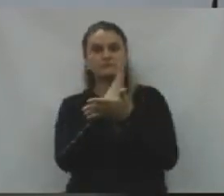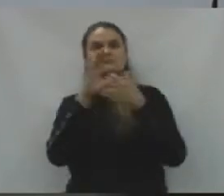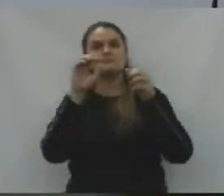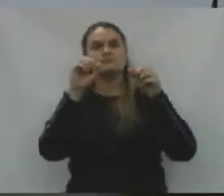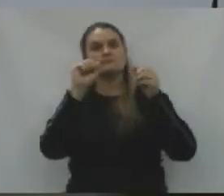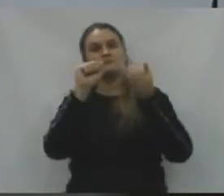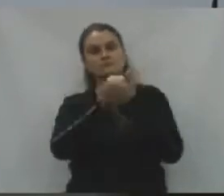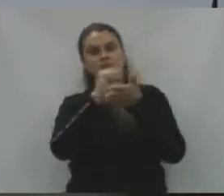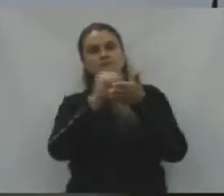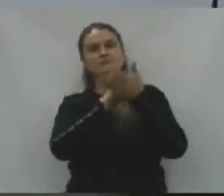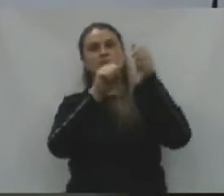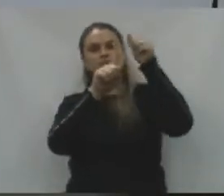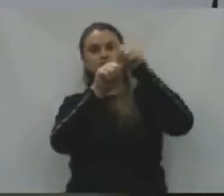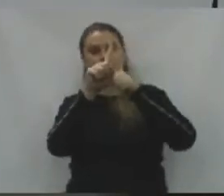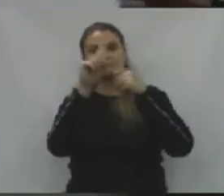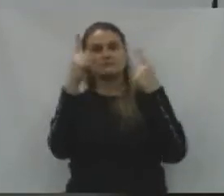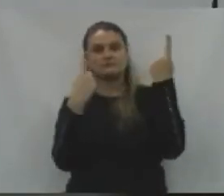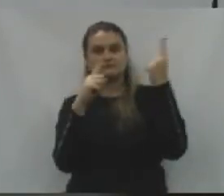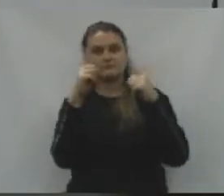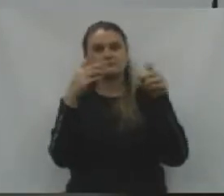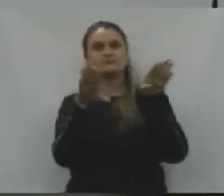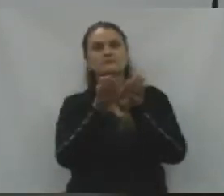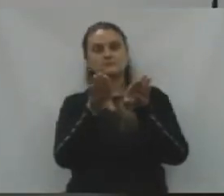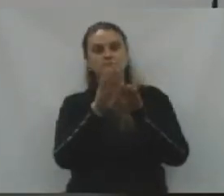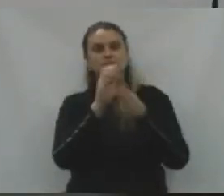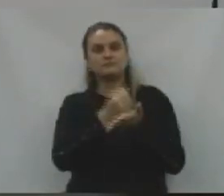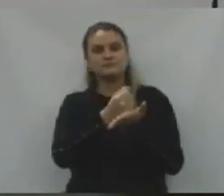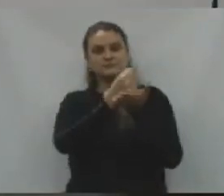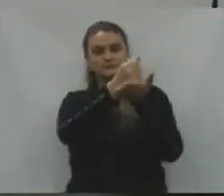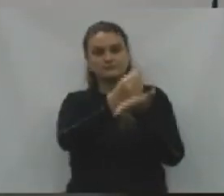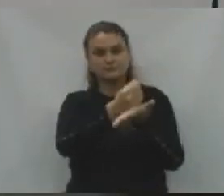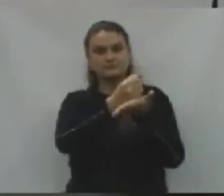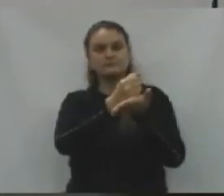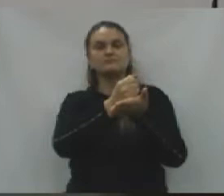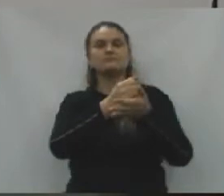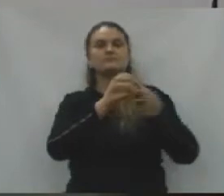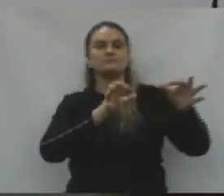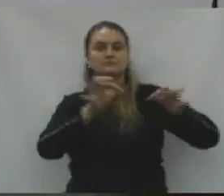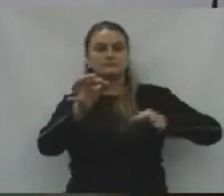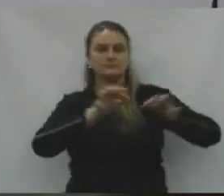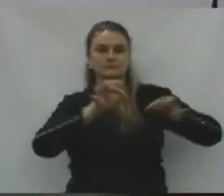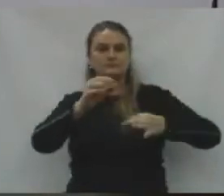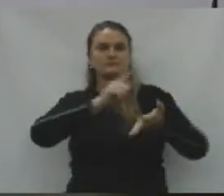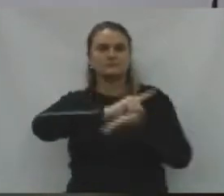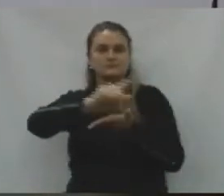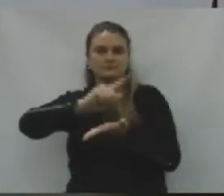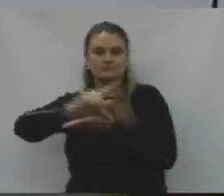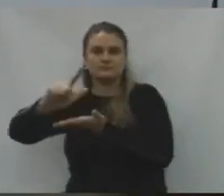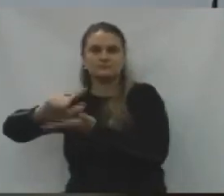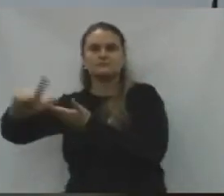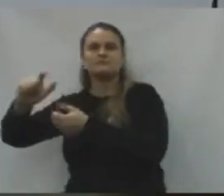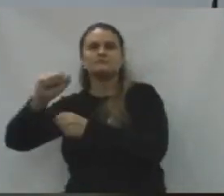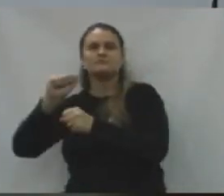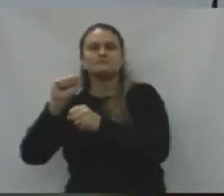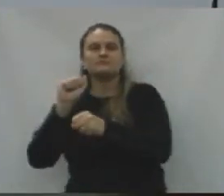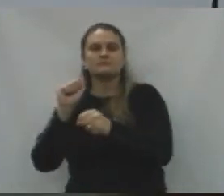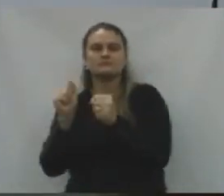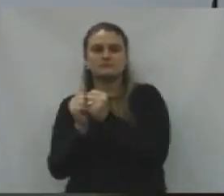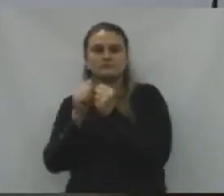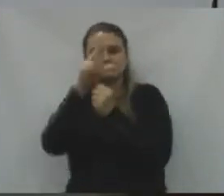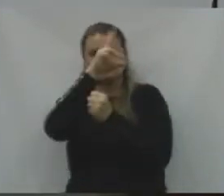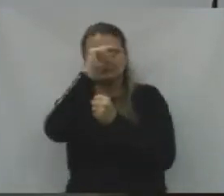atividades do mês de fevereiro, além da colaboração no Parque Linear para a limpeza junto à Prefeitura Municipal.